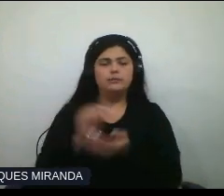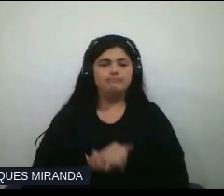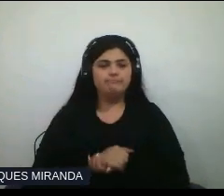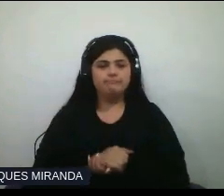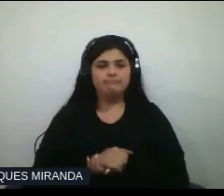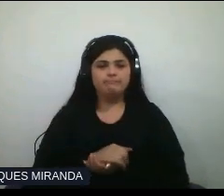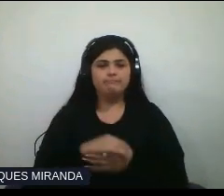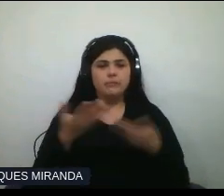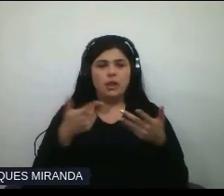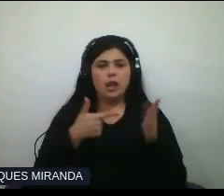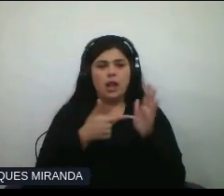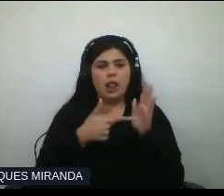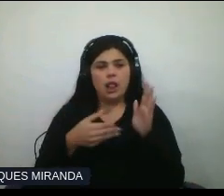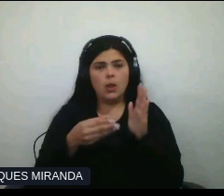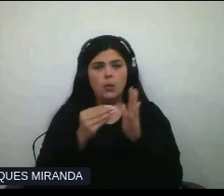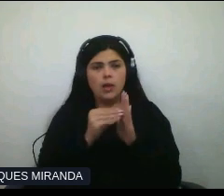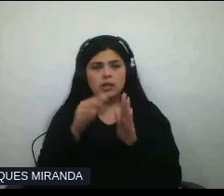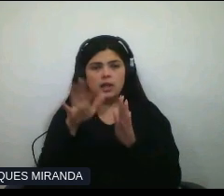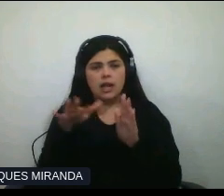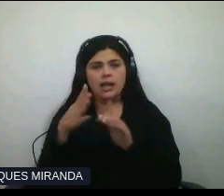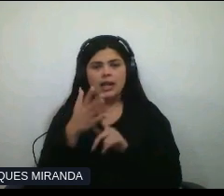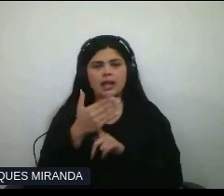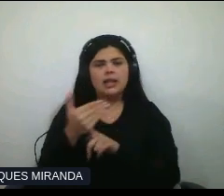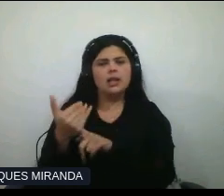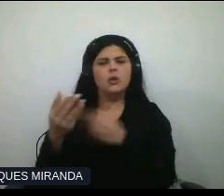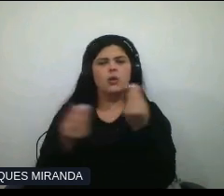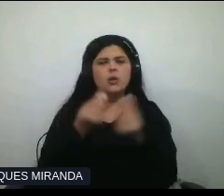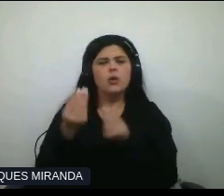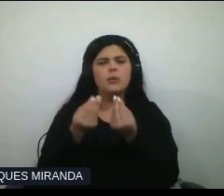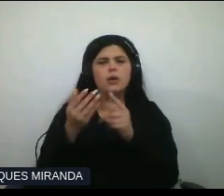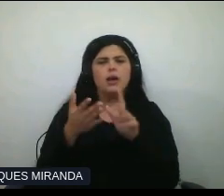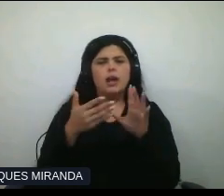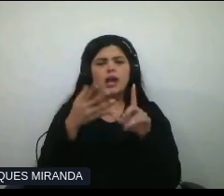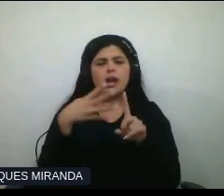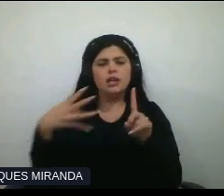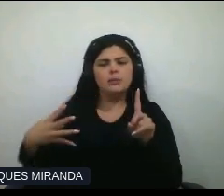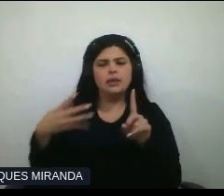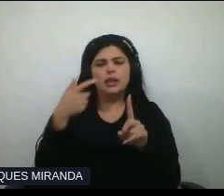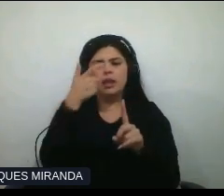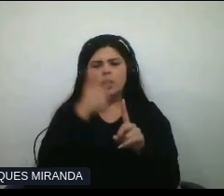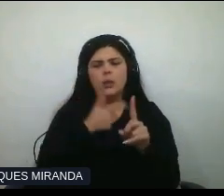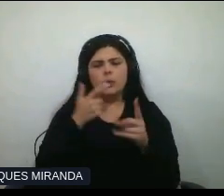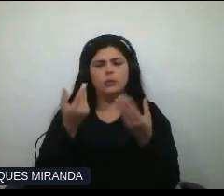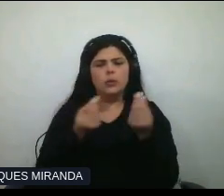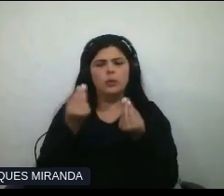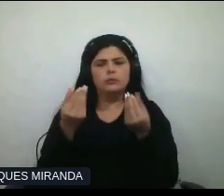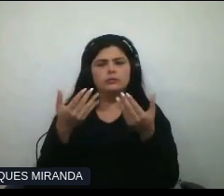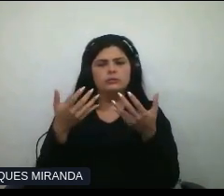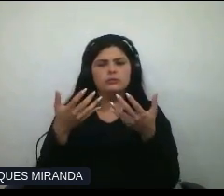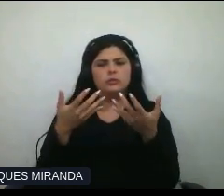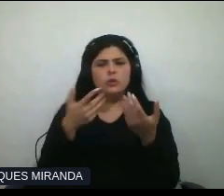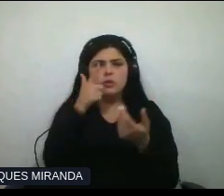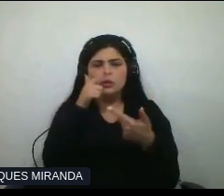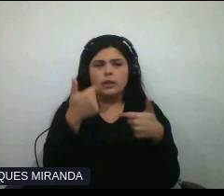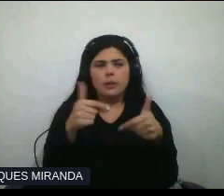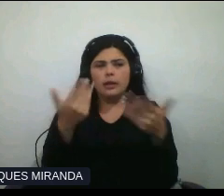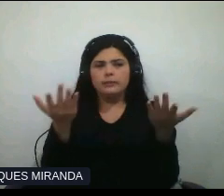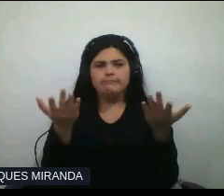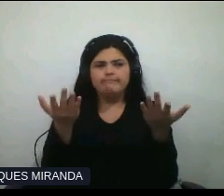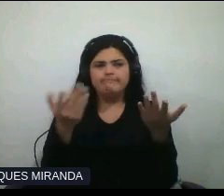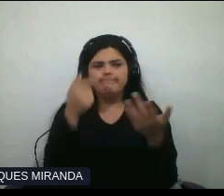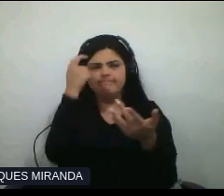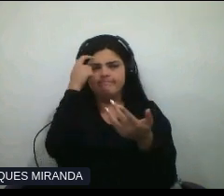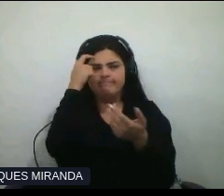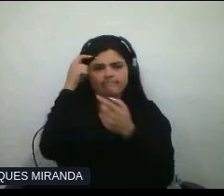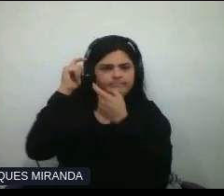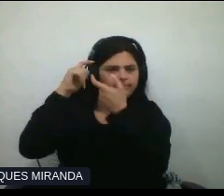nossa linguagem é no mercado de tech. Como ser LGBT em tech? Da onde eu me enquadro, né? Então, quando a gente pensa ali